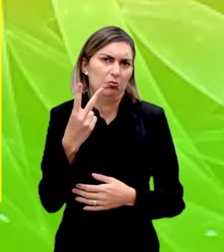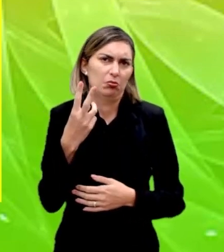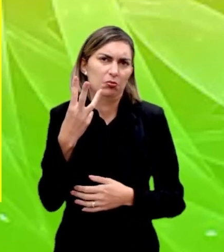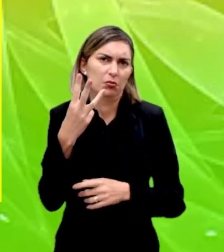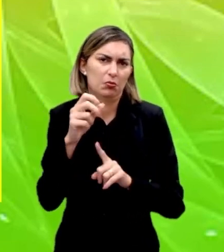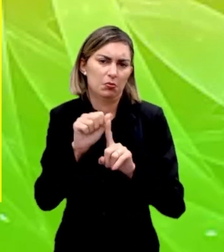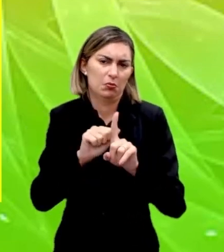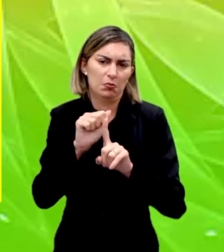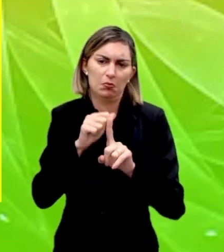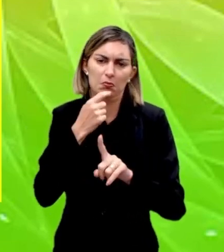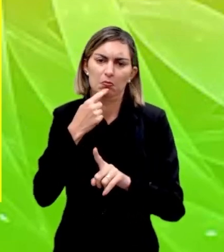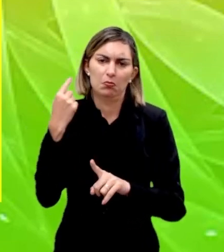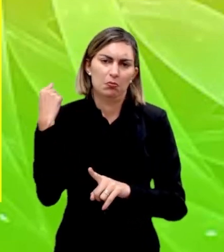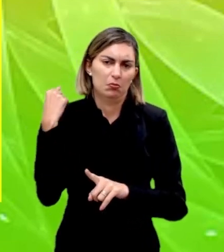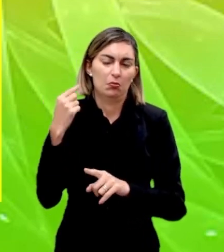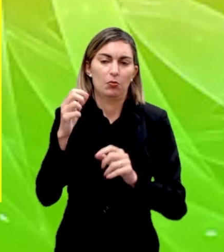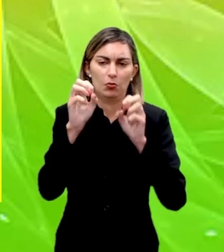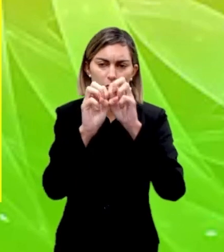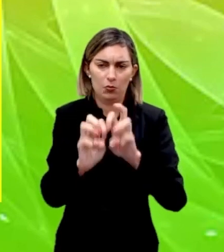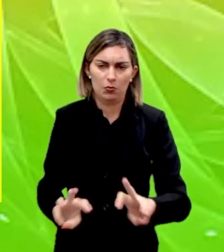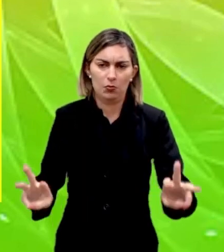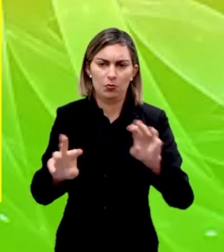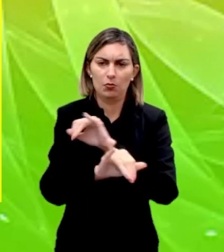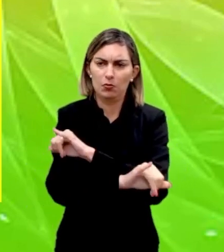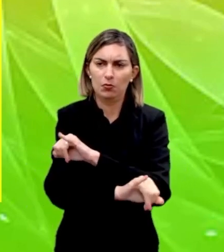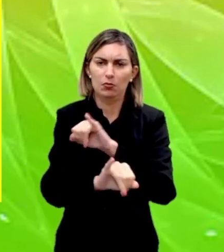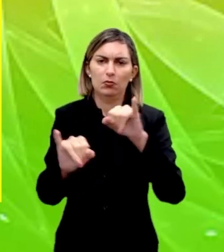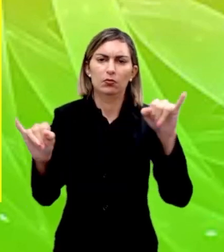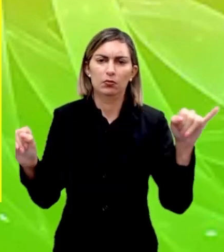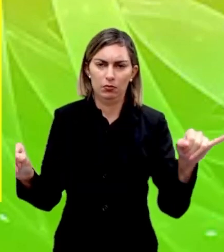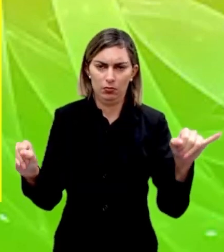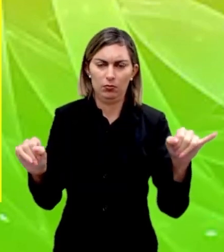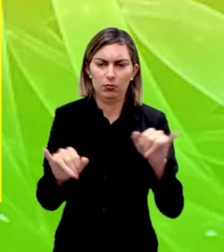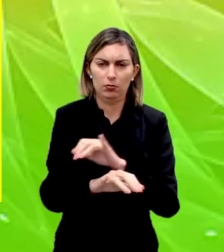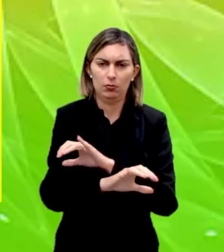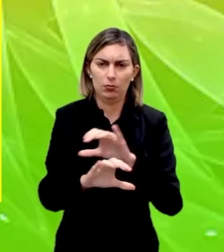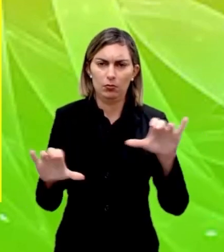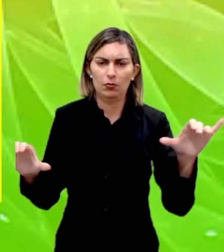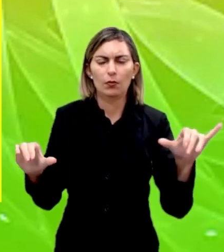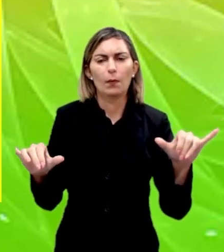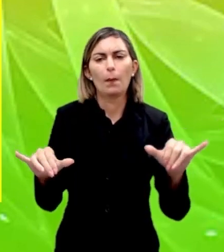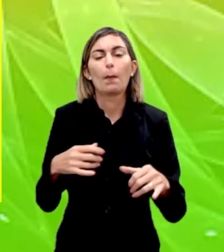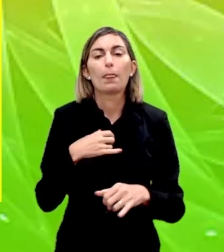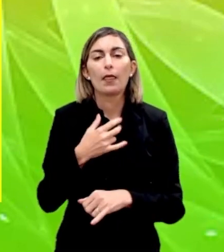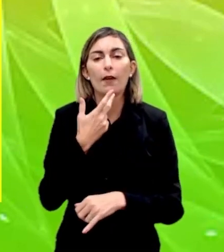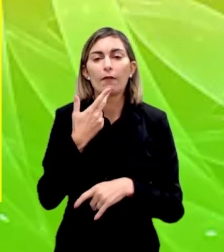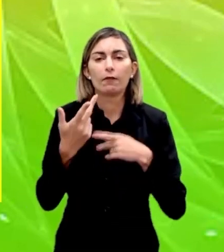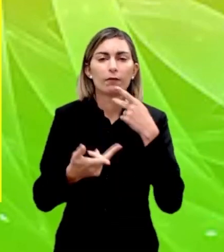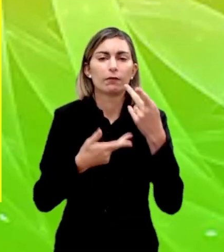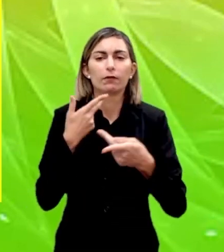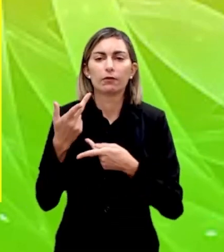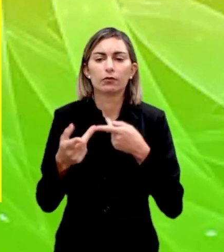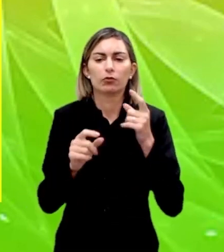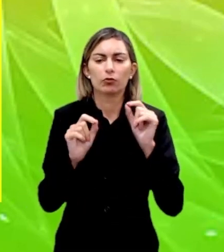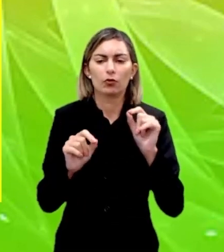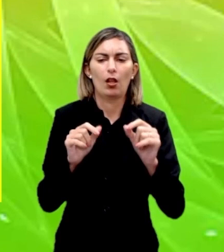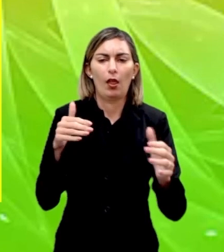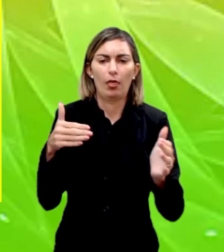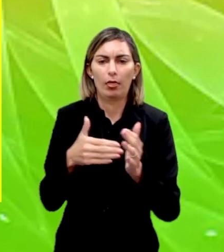meses atrás, a ONU lançou um comunicado dizendo que